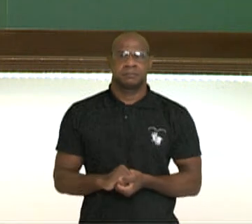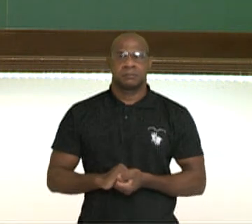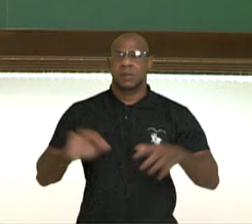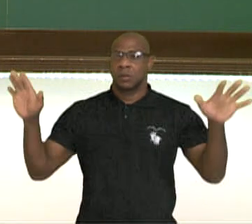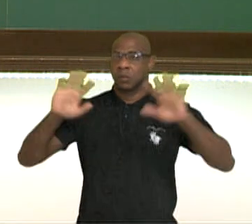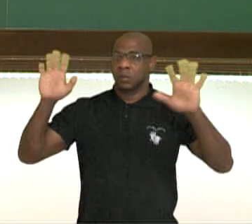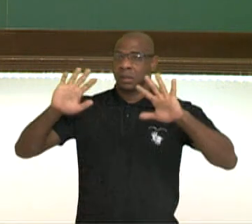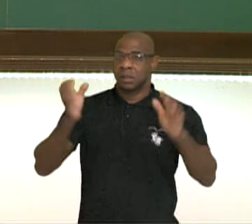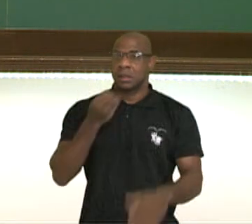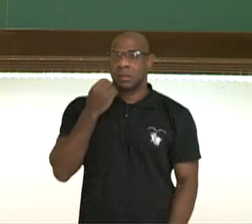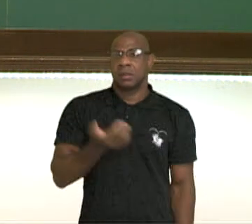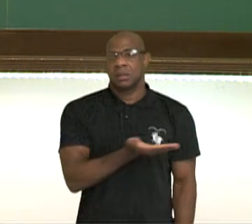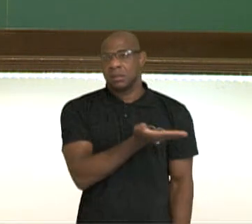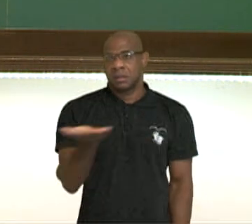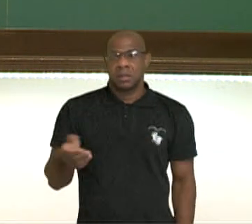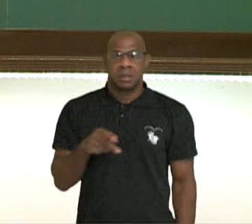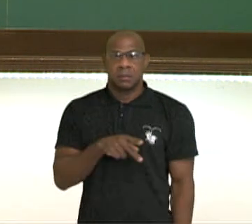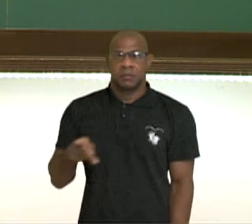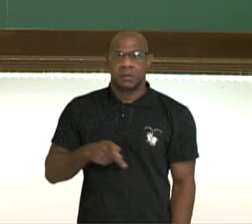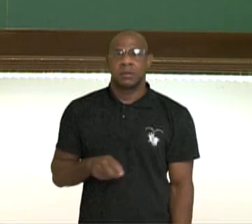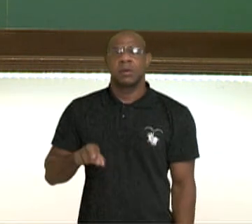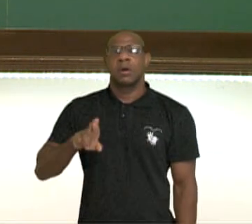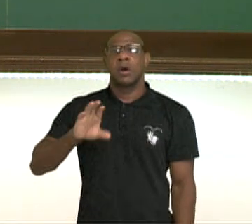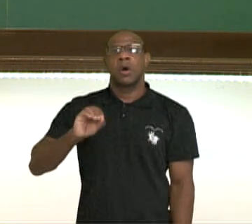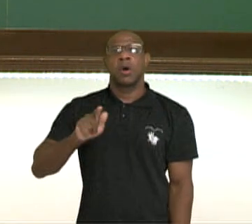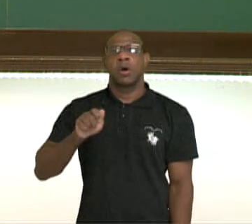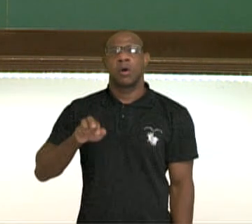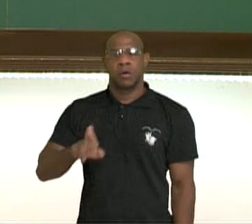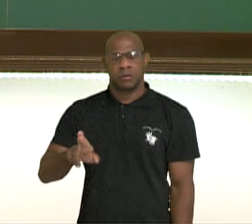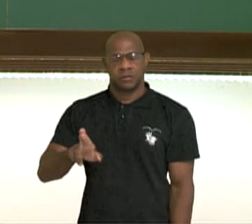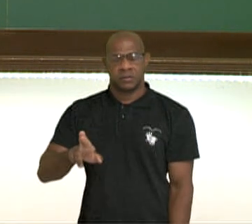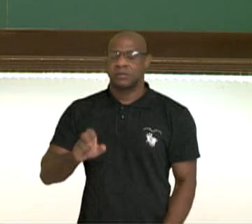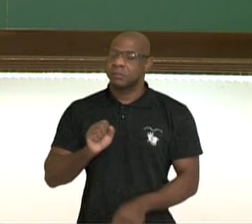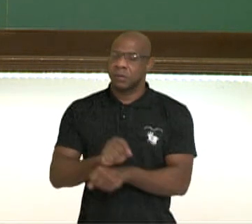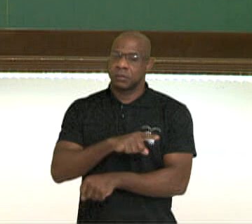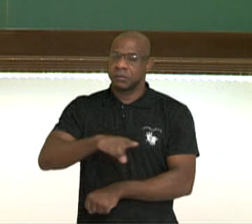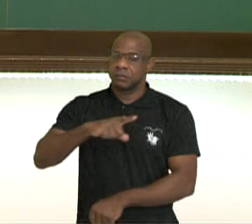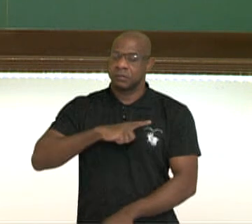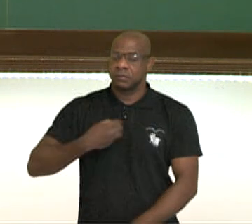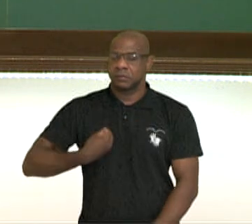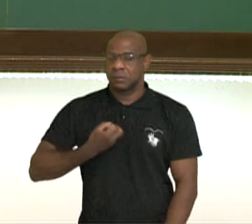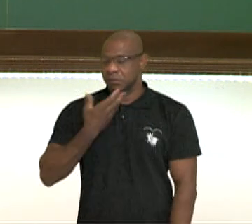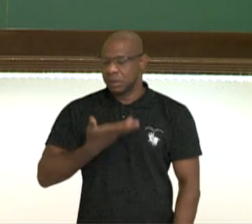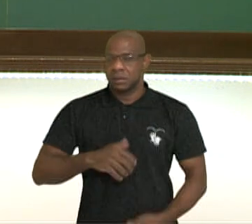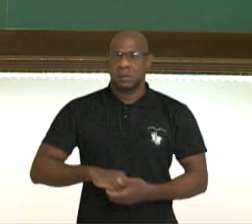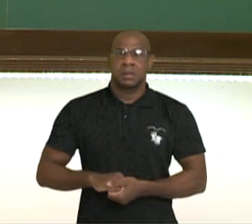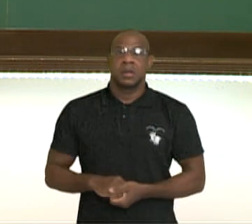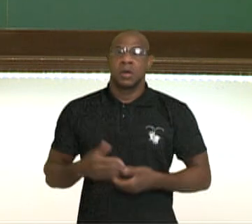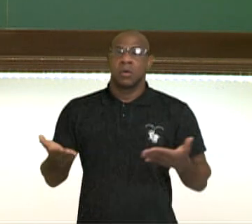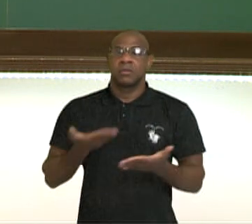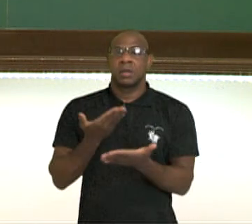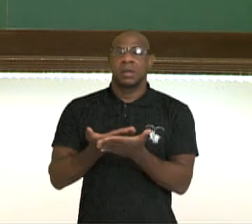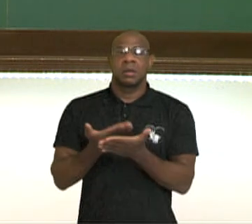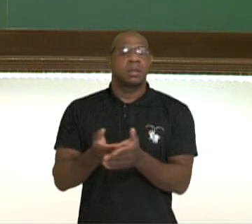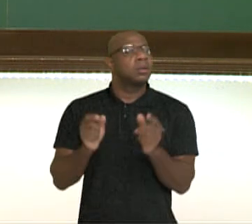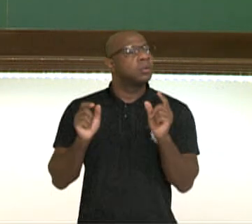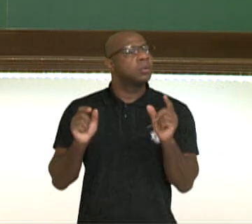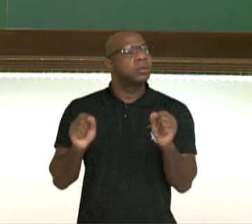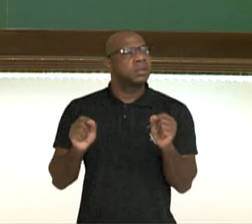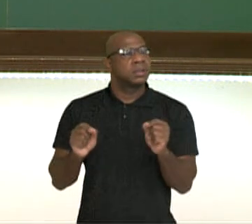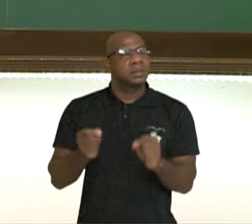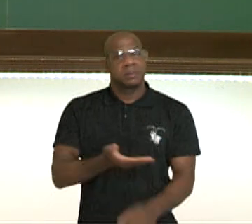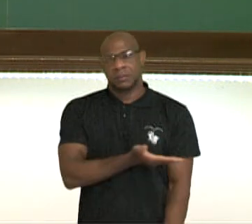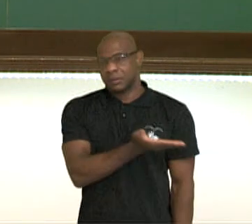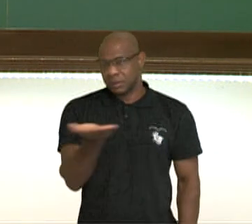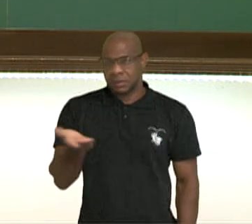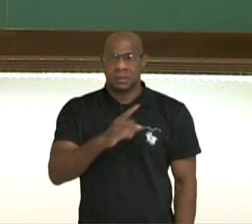Olá chicos, que tal? Eu sou o professor Roger, espero que vocês estejam bem. Estamos aqui para mais uma aula para vocês aí da